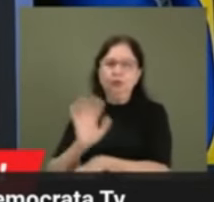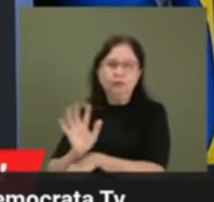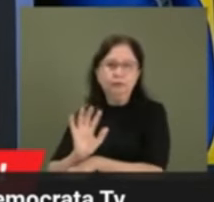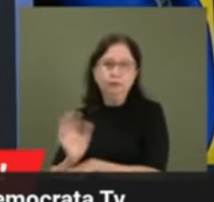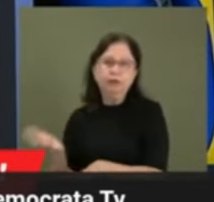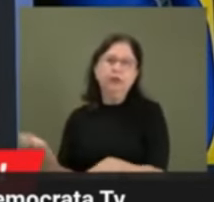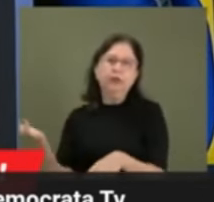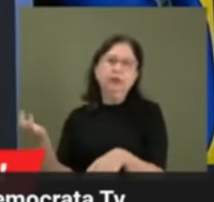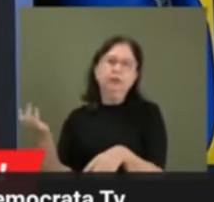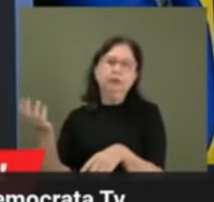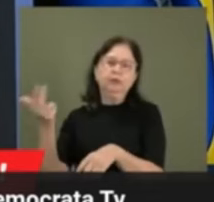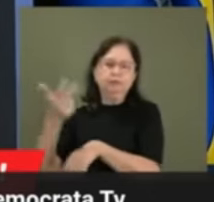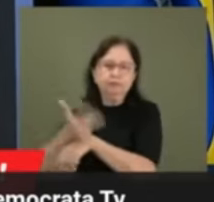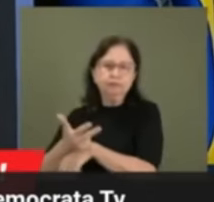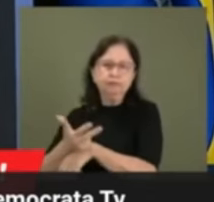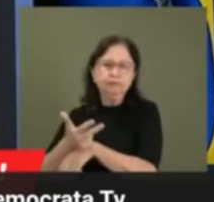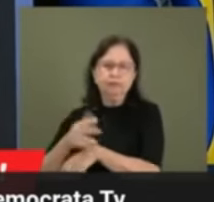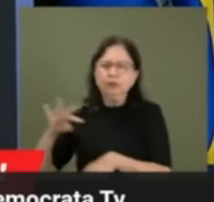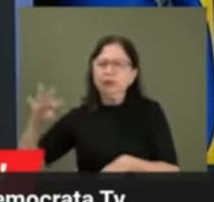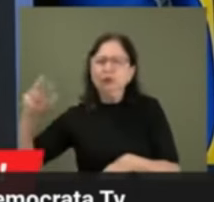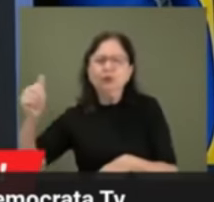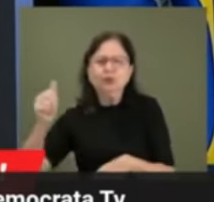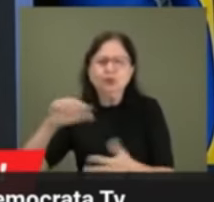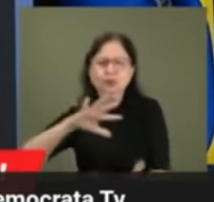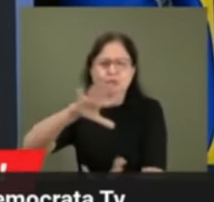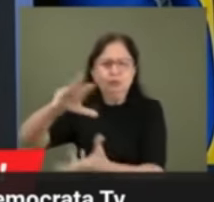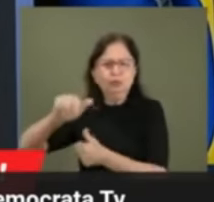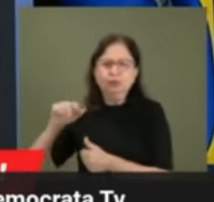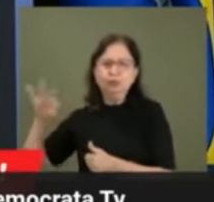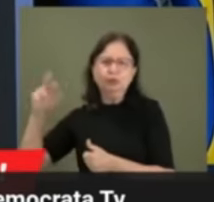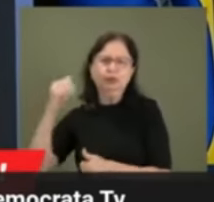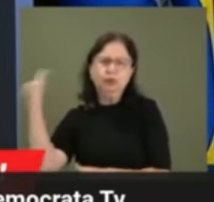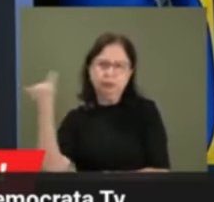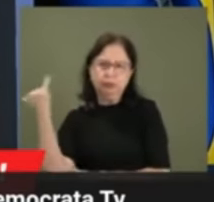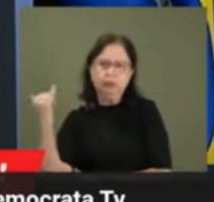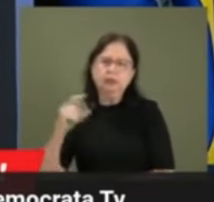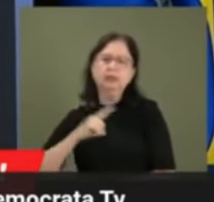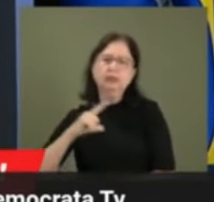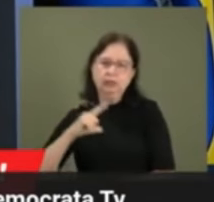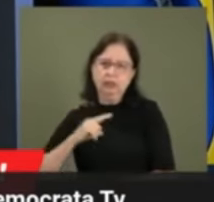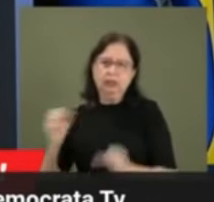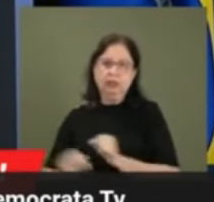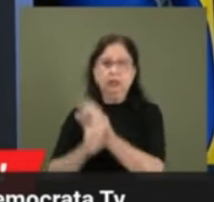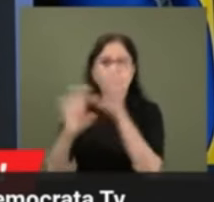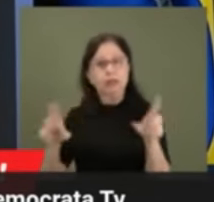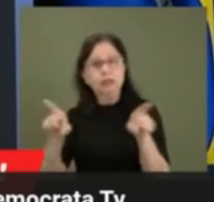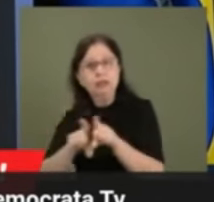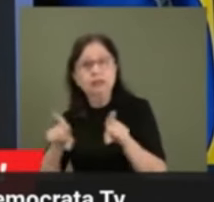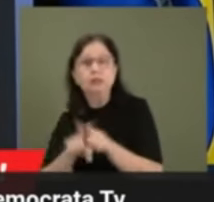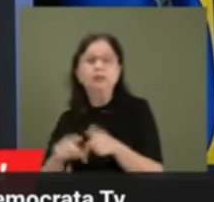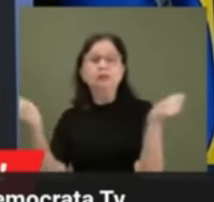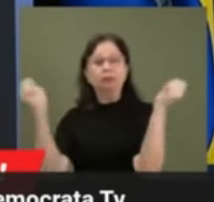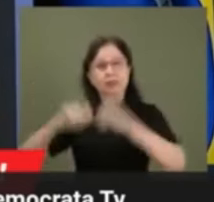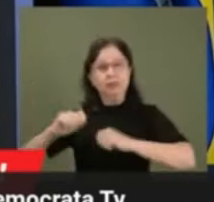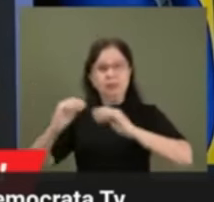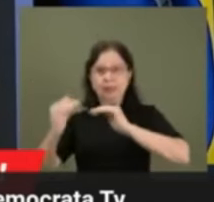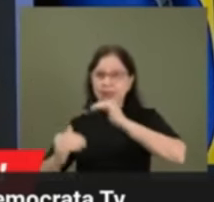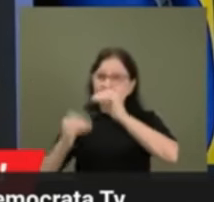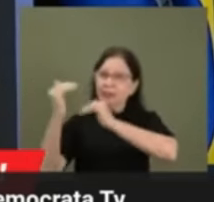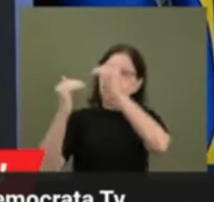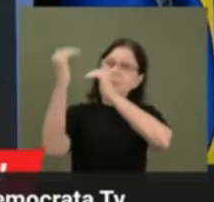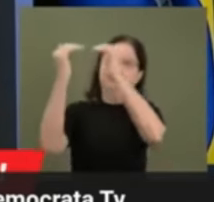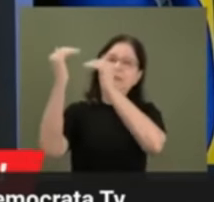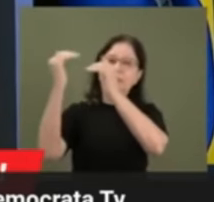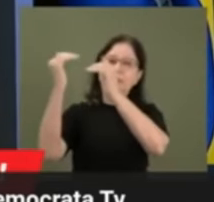o dobro desta soma no mundo inteiro e claro onde a gente tem grande possibilidade de crescer porque é o mercado